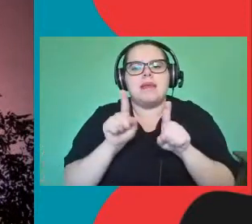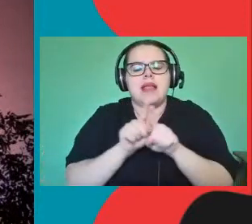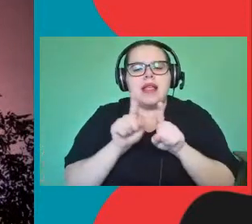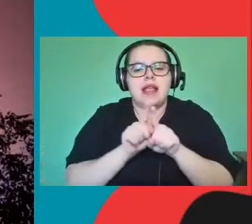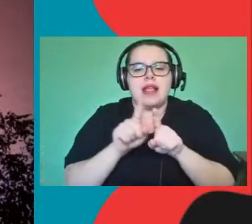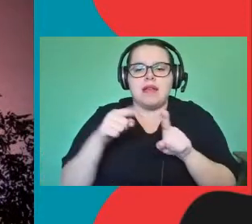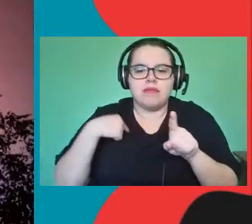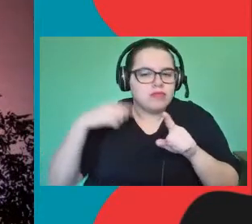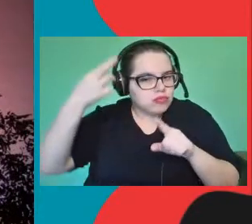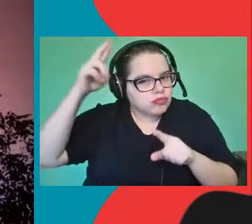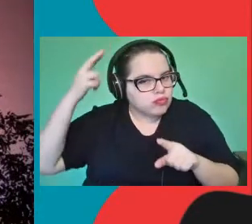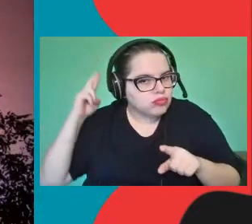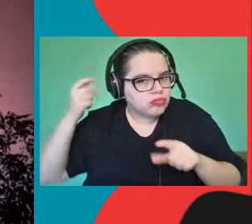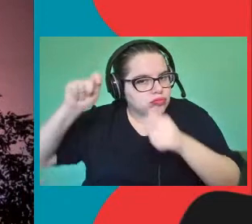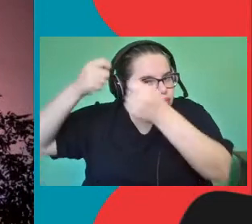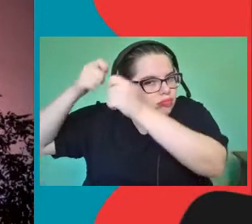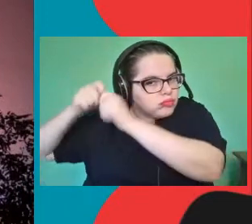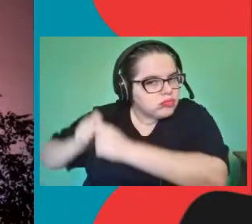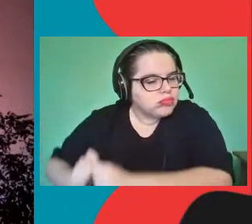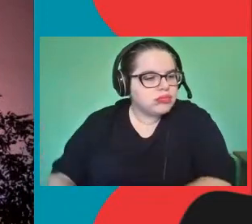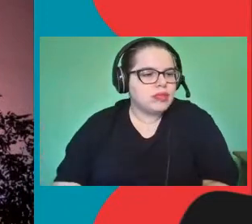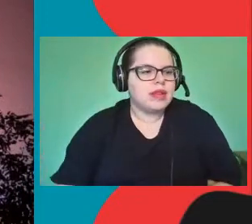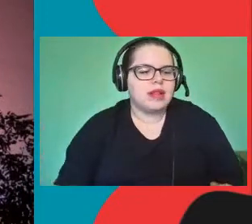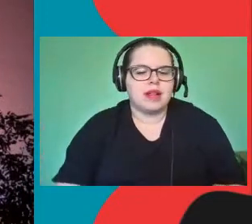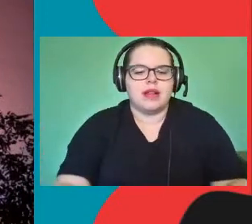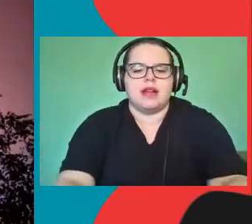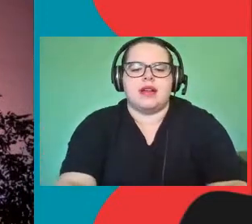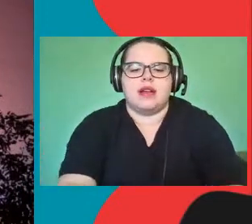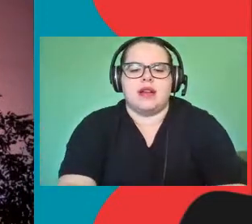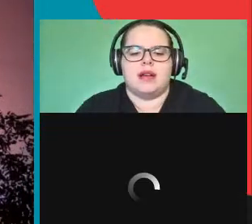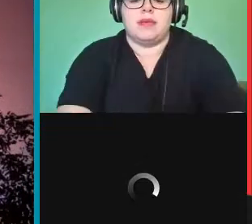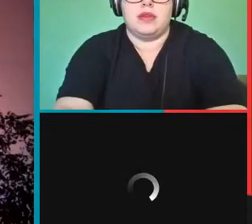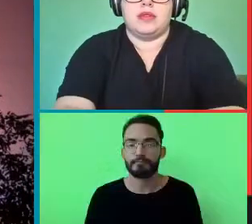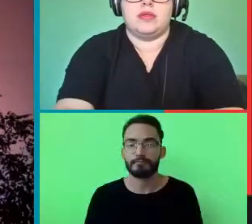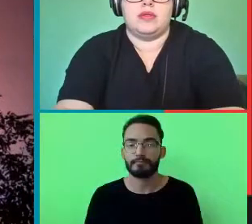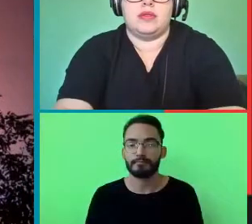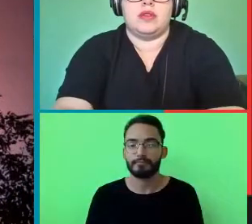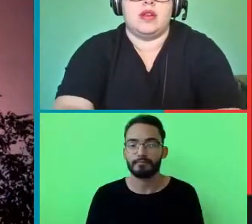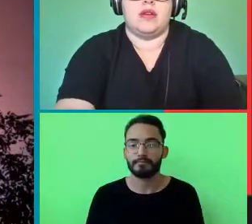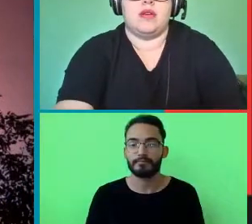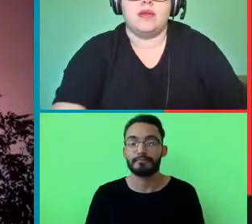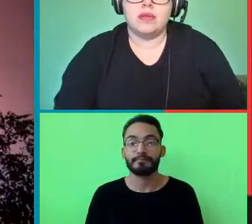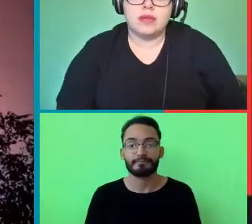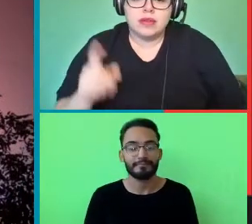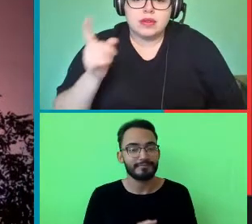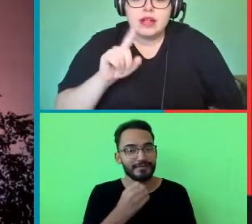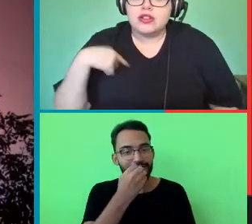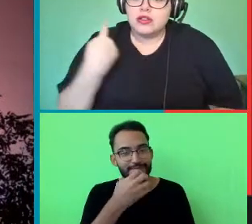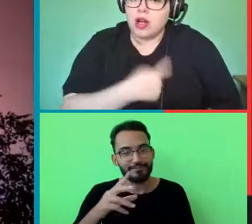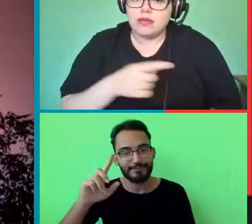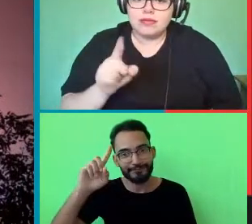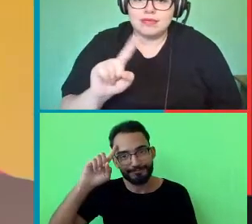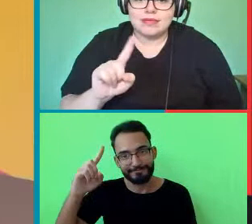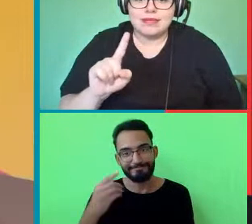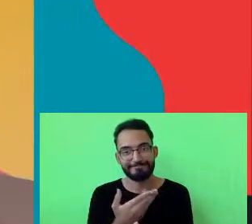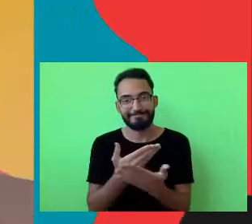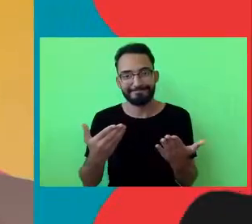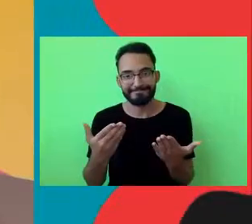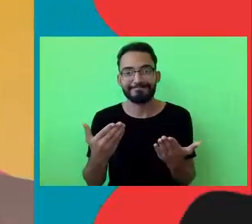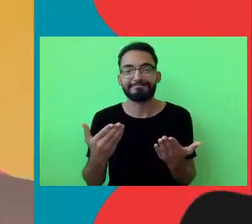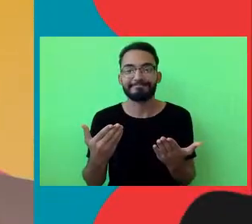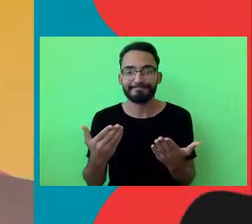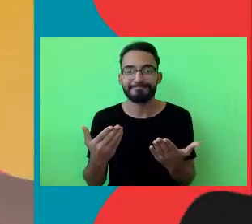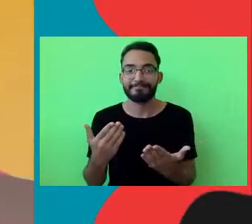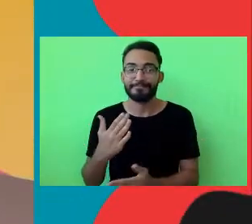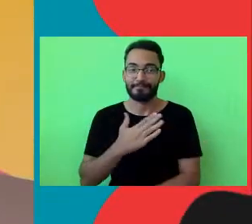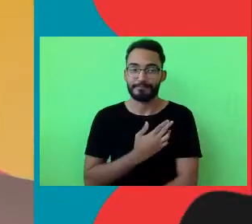trançado em tranças Nagô. E você, Val? Olá, pessoal, bom dia. Meu nome é Valesca. Meu nome corporativo